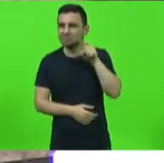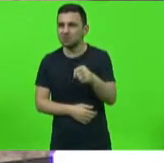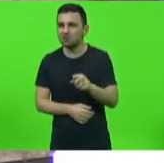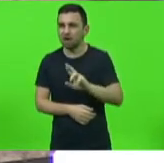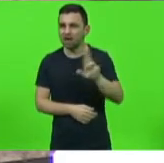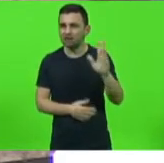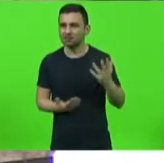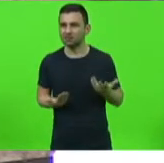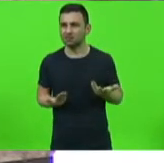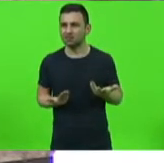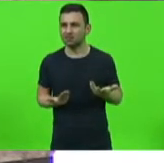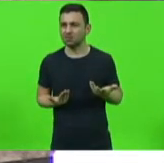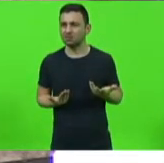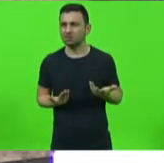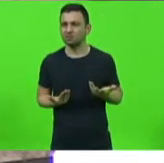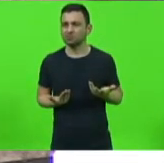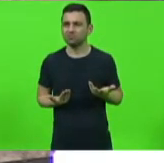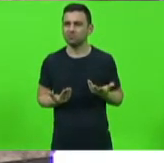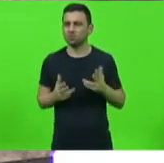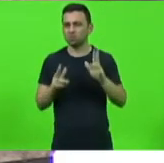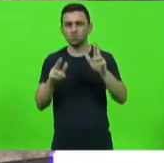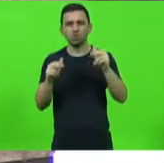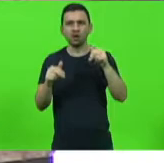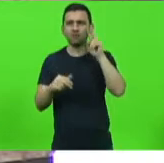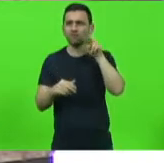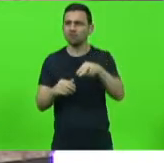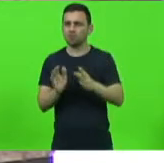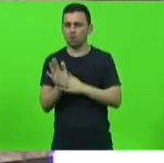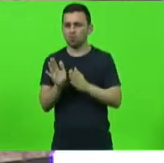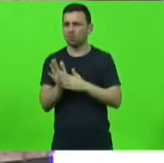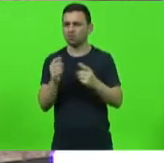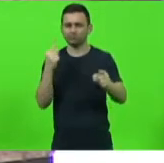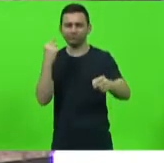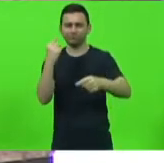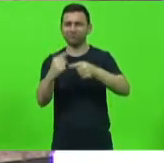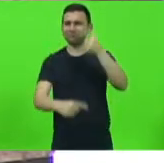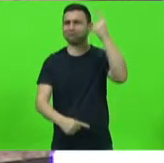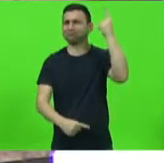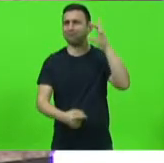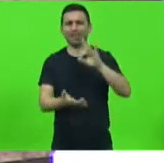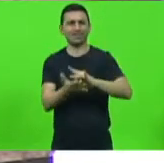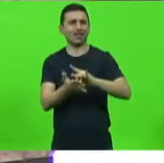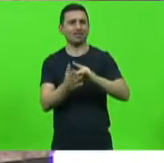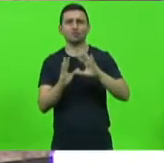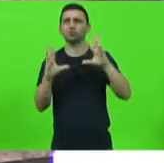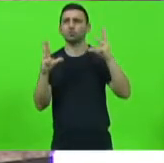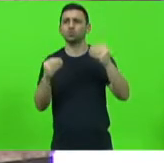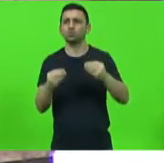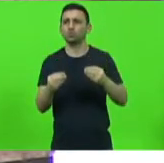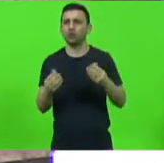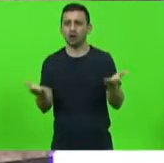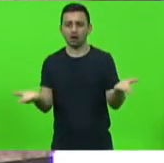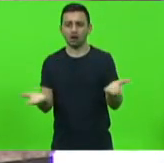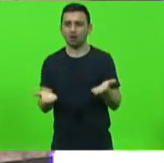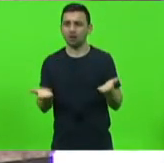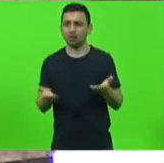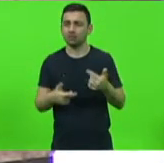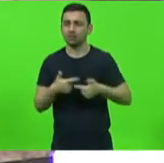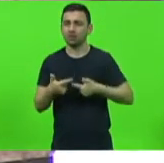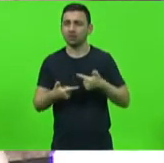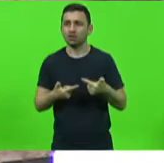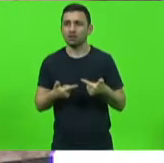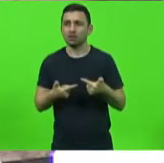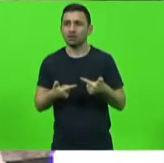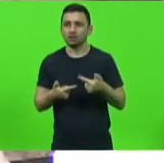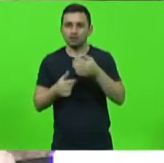R$16.000. Eu nunca vi uma proposta tão desconectada com a realidade do que o que nós estamos fazendo aqui. O argumento que